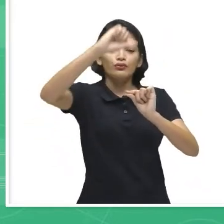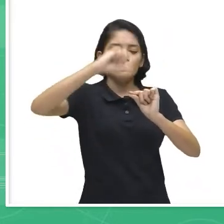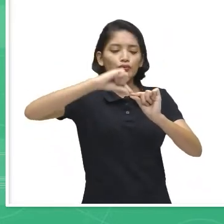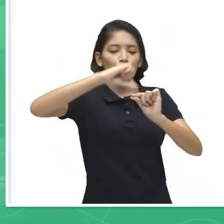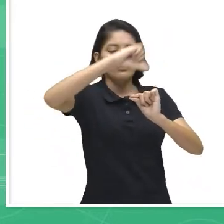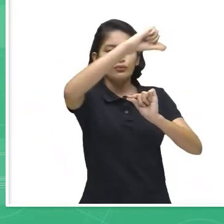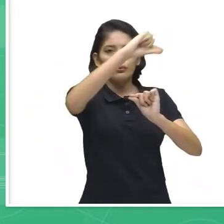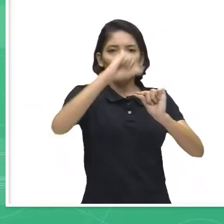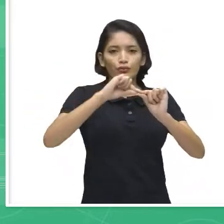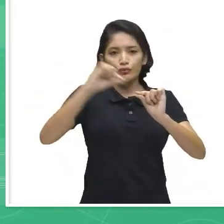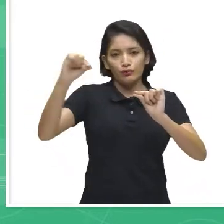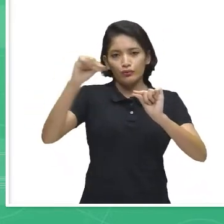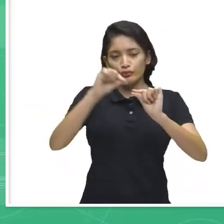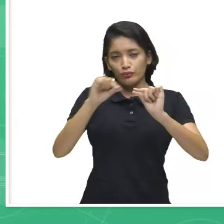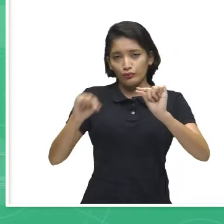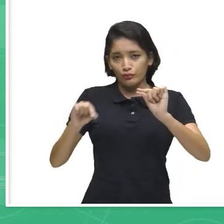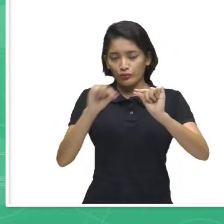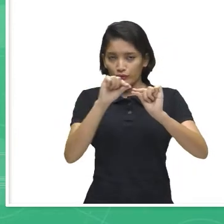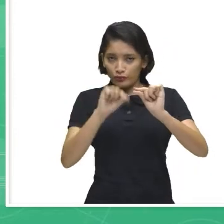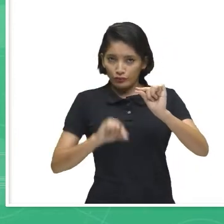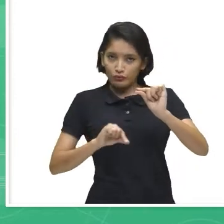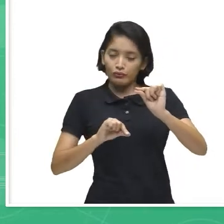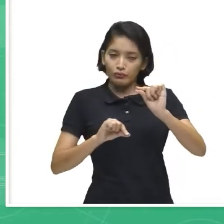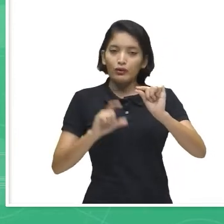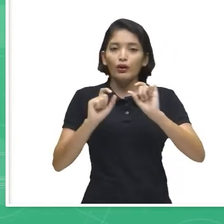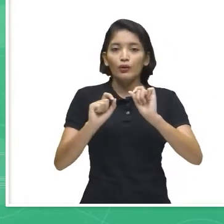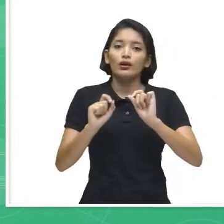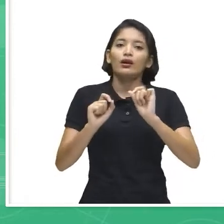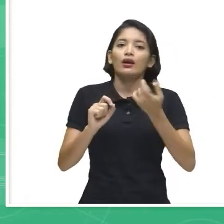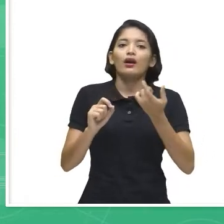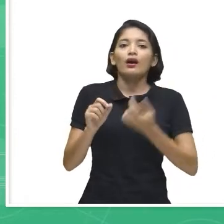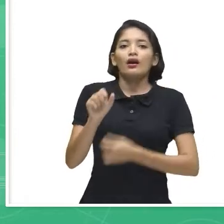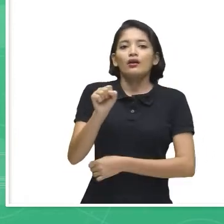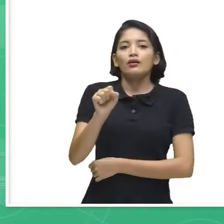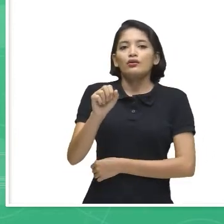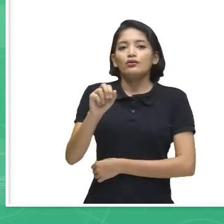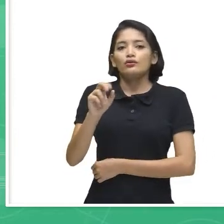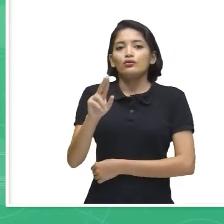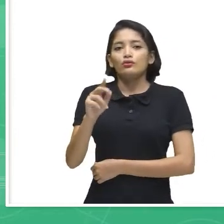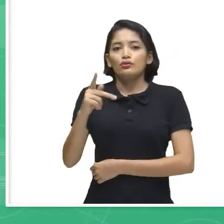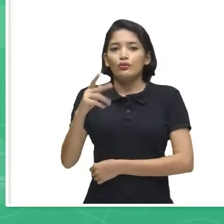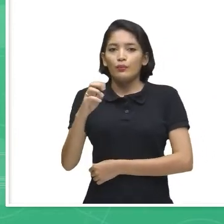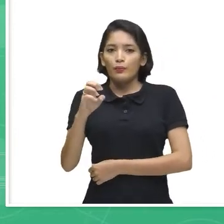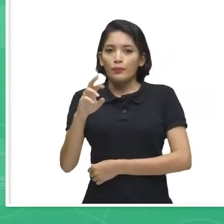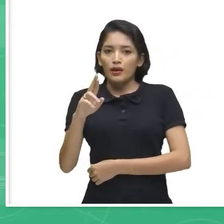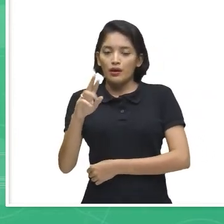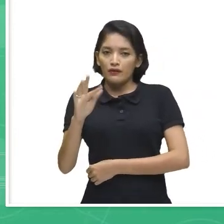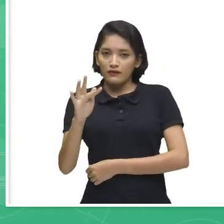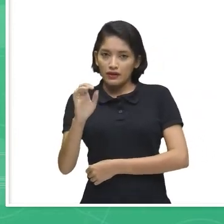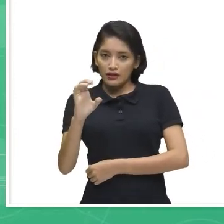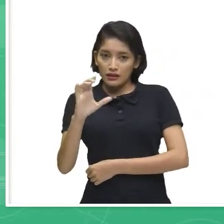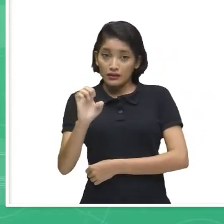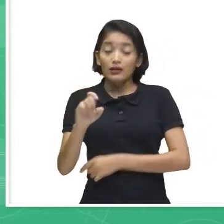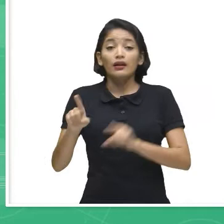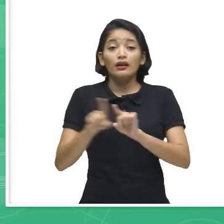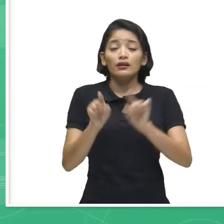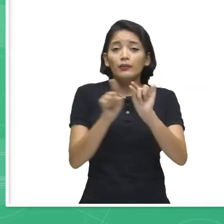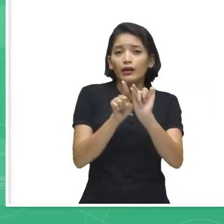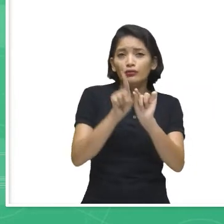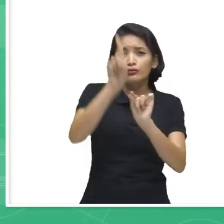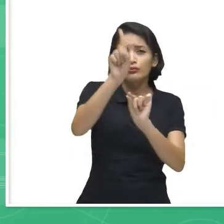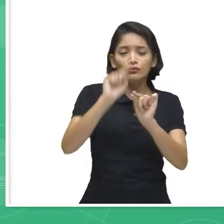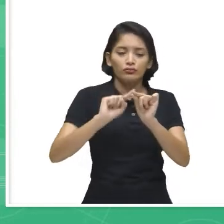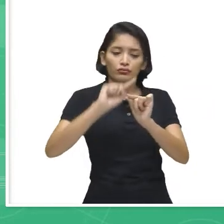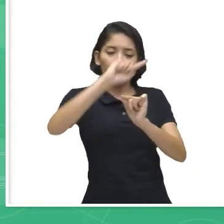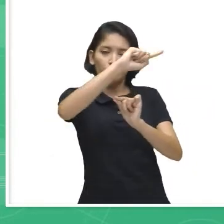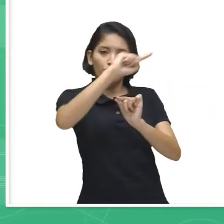pontilhadas são as nossas superfícies equipotenciais. Essas flechas que apontam para fora, ou